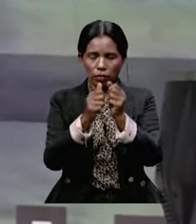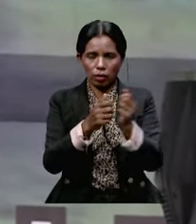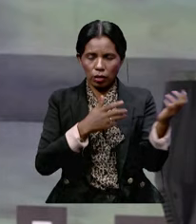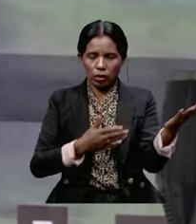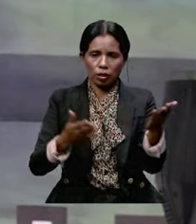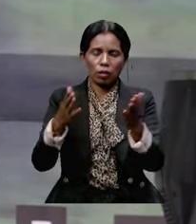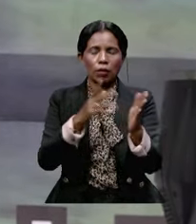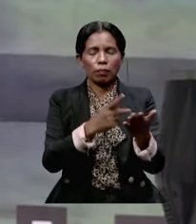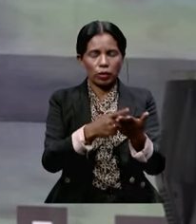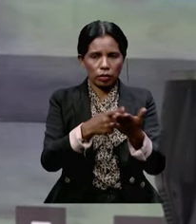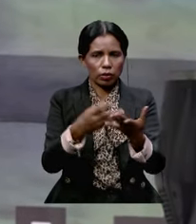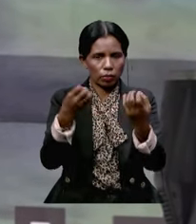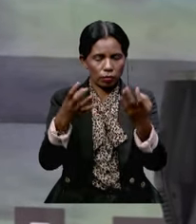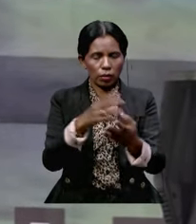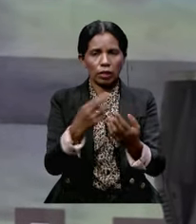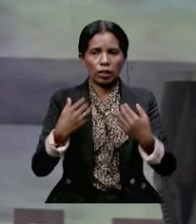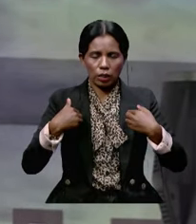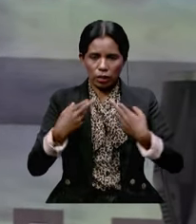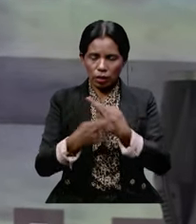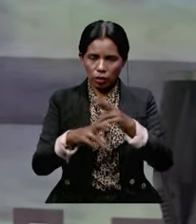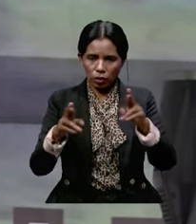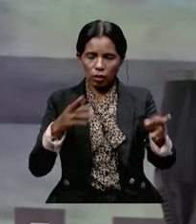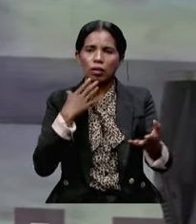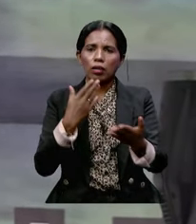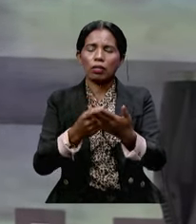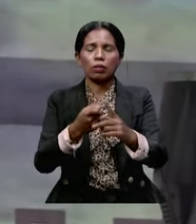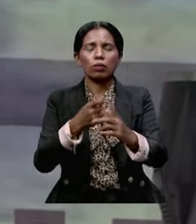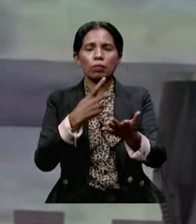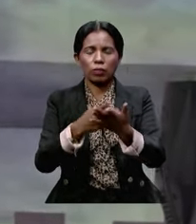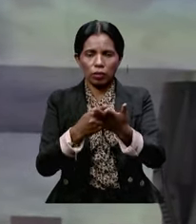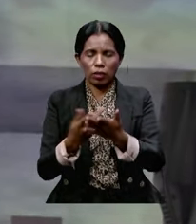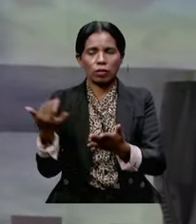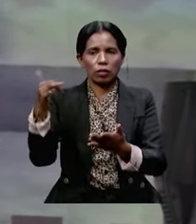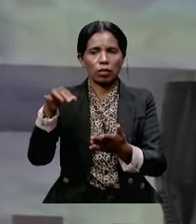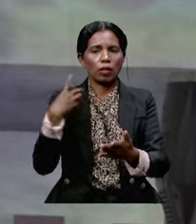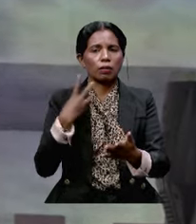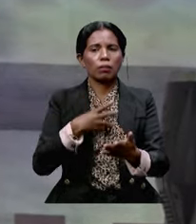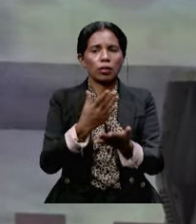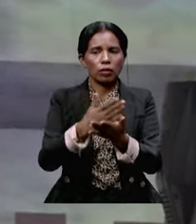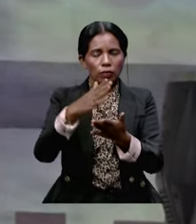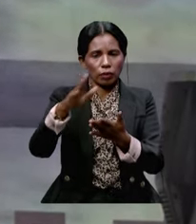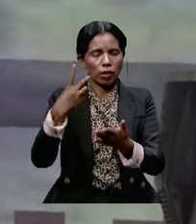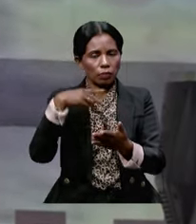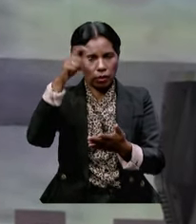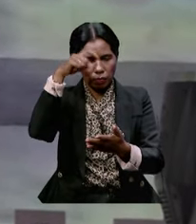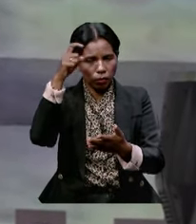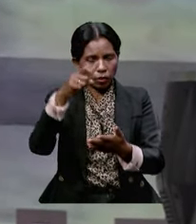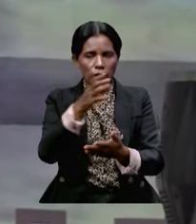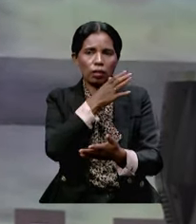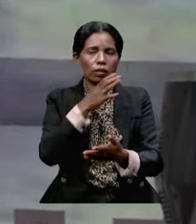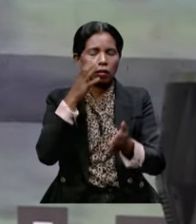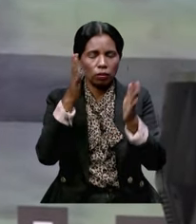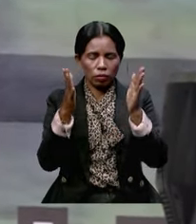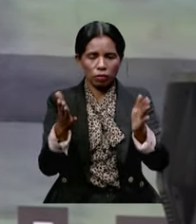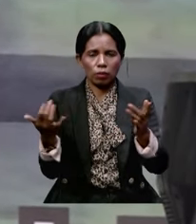realiza projeto Barak no ia resultado dia Barak, usi projeto Sirane, amimosfai ona aminia matenek agricultura oioi